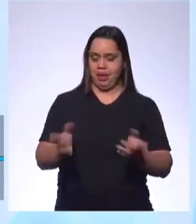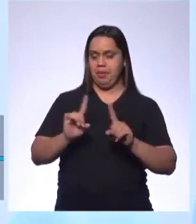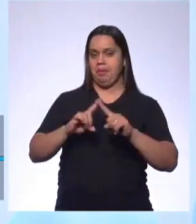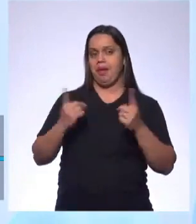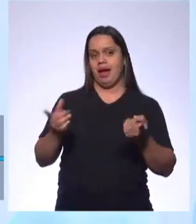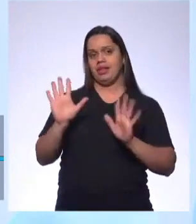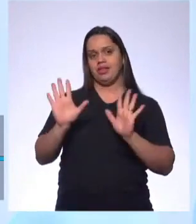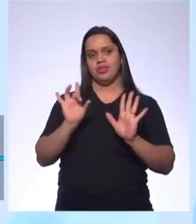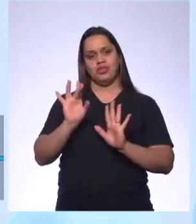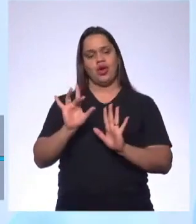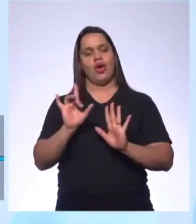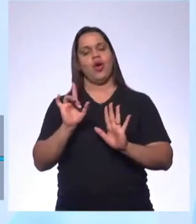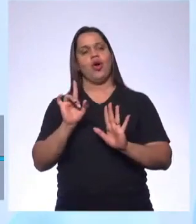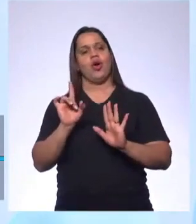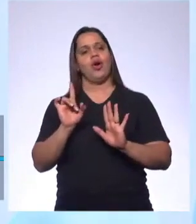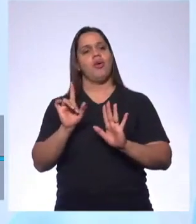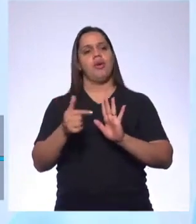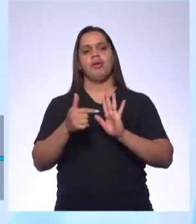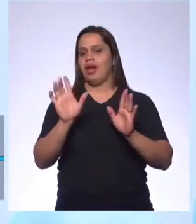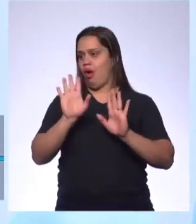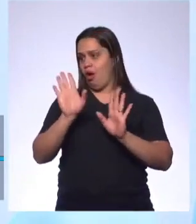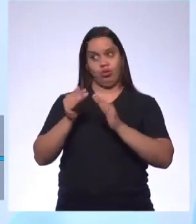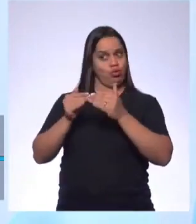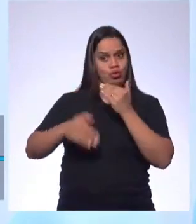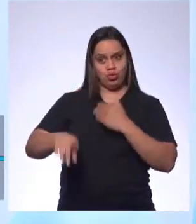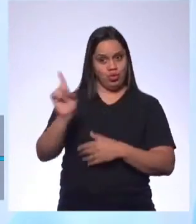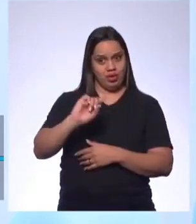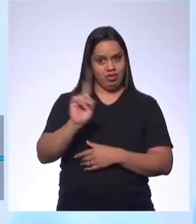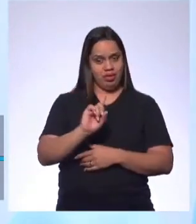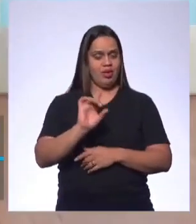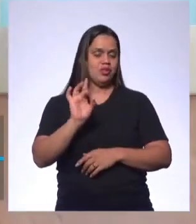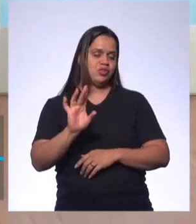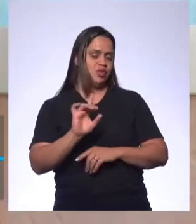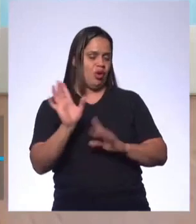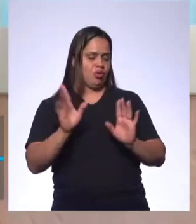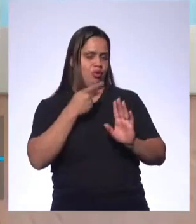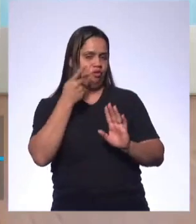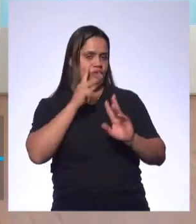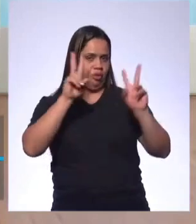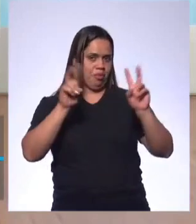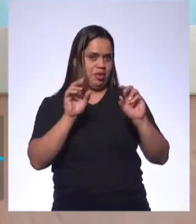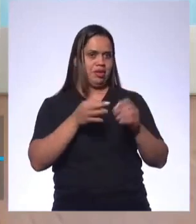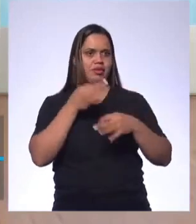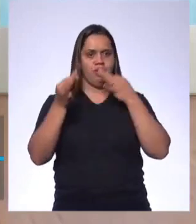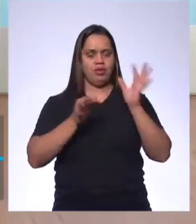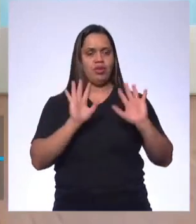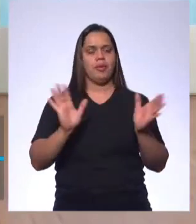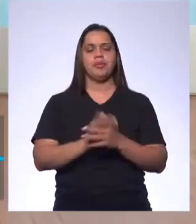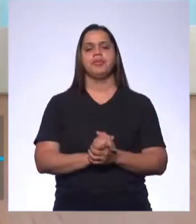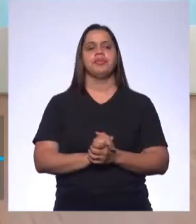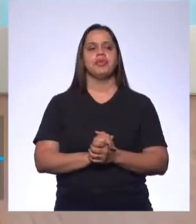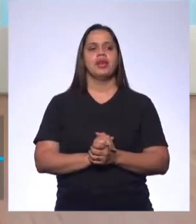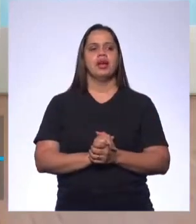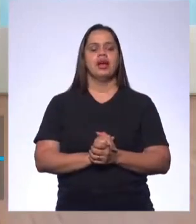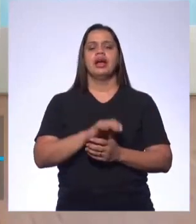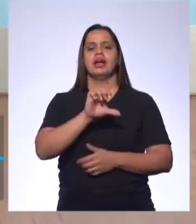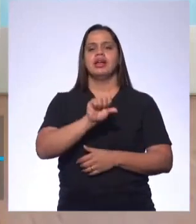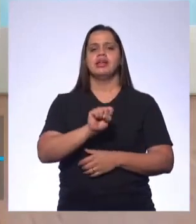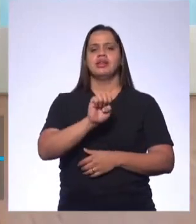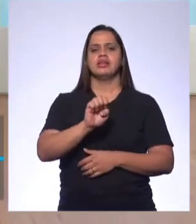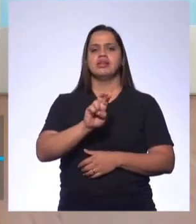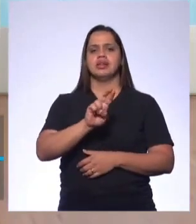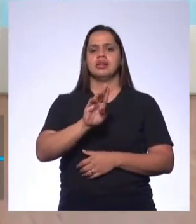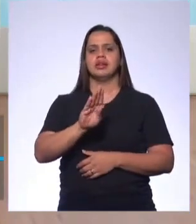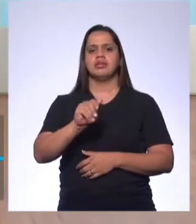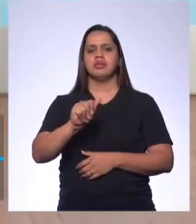é só uma observação. Perguntando, não estou discordando, não. Gustavo o quê? Gustavo Cerbasi, que fala Gustavo sobre Cerbasi.